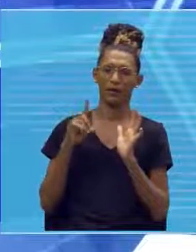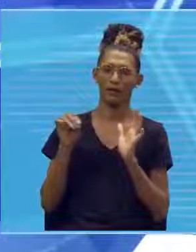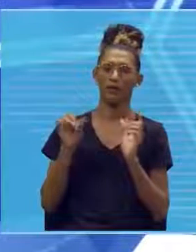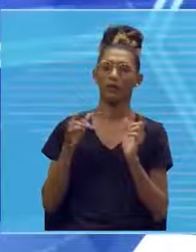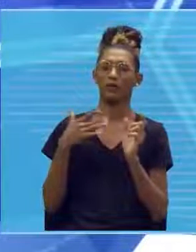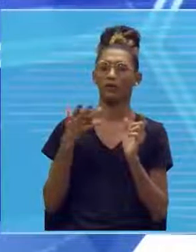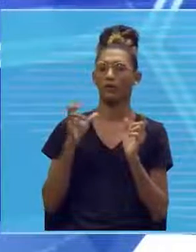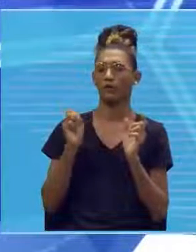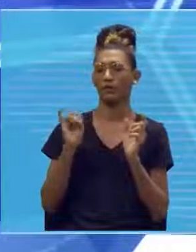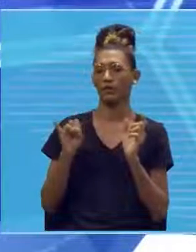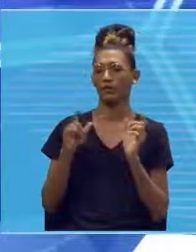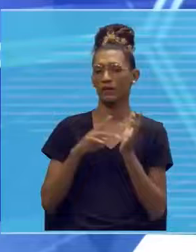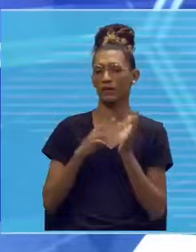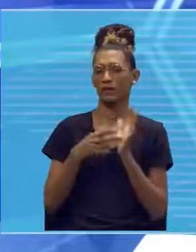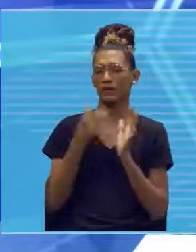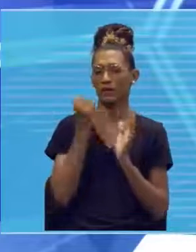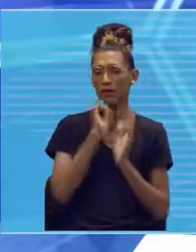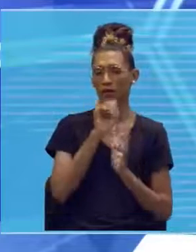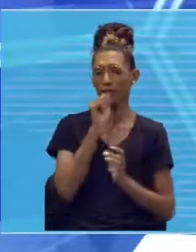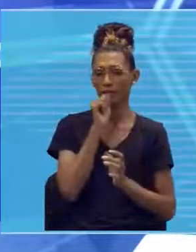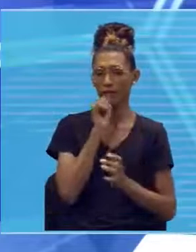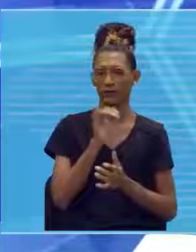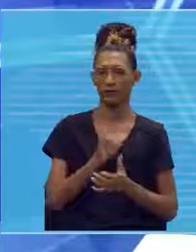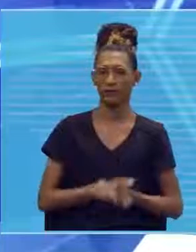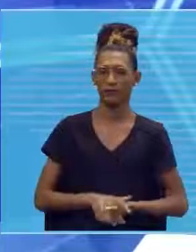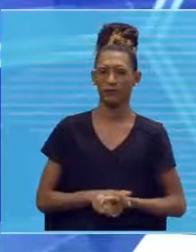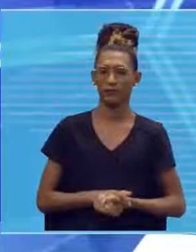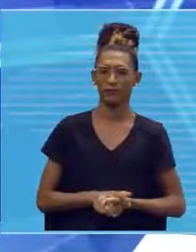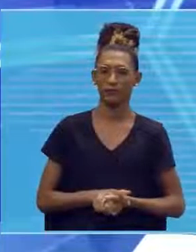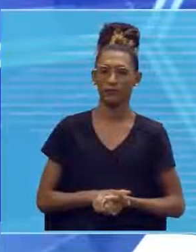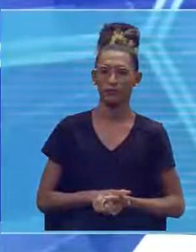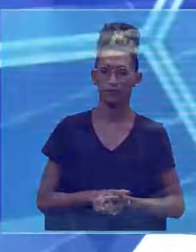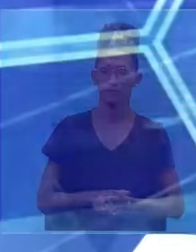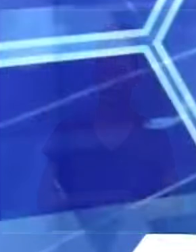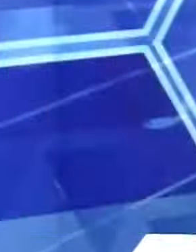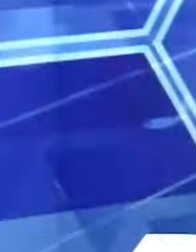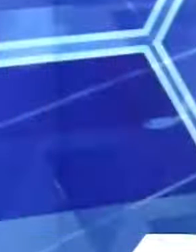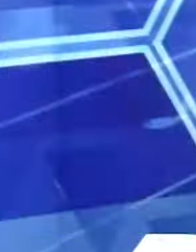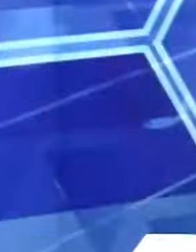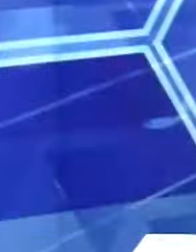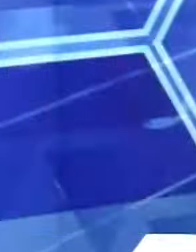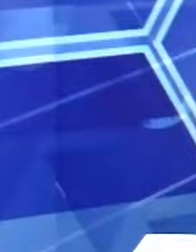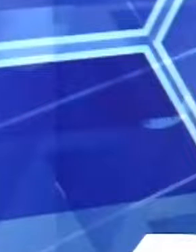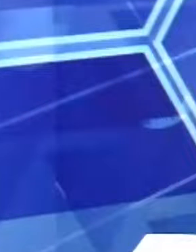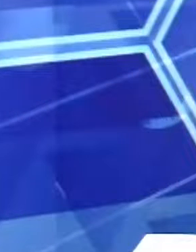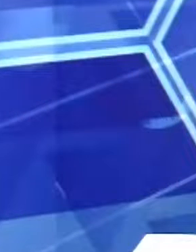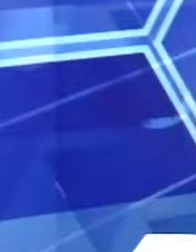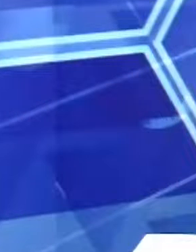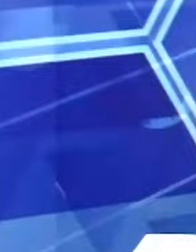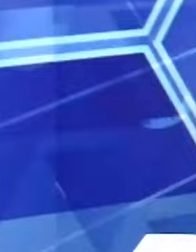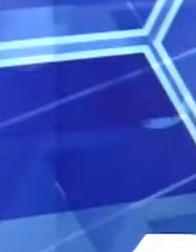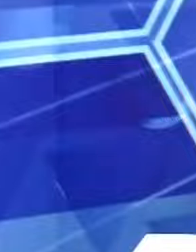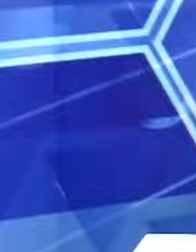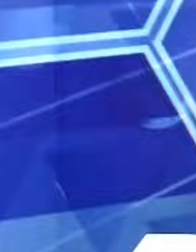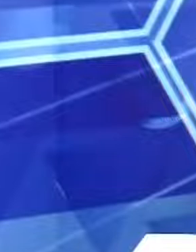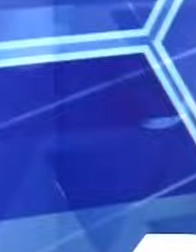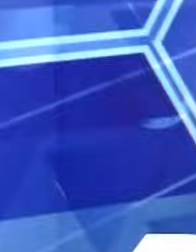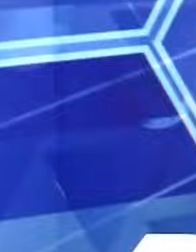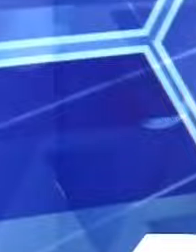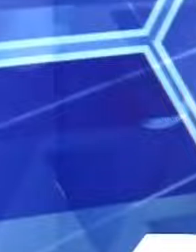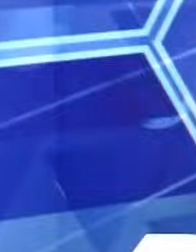significa mãe E aí Mona são mãe ou fonte única que a tudo ilumina